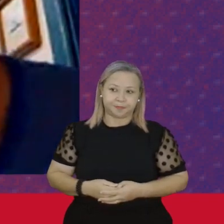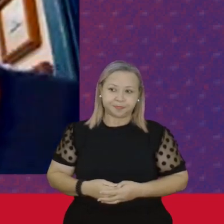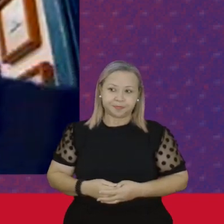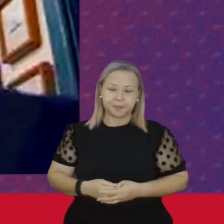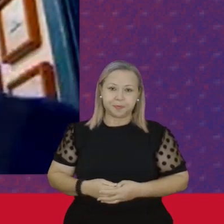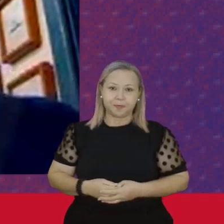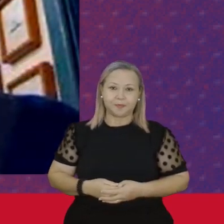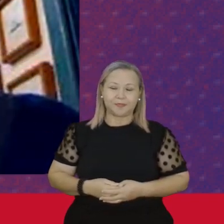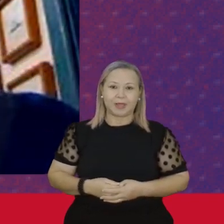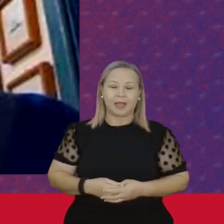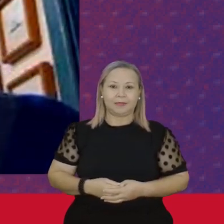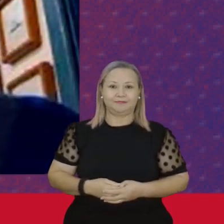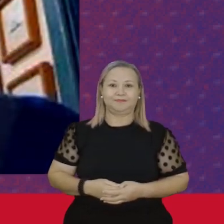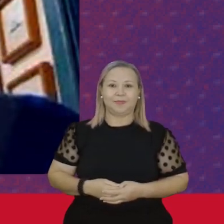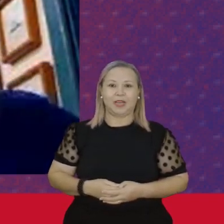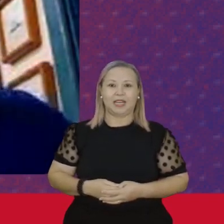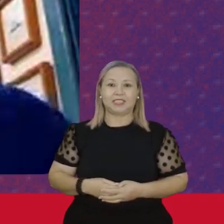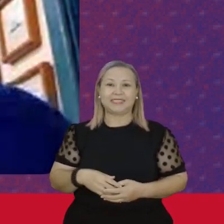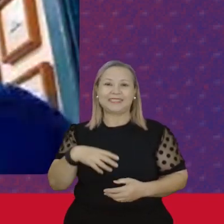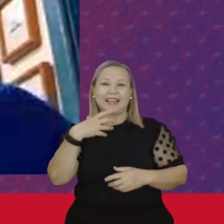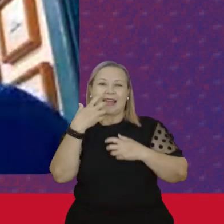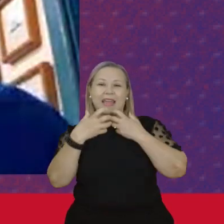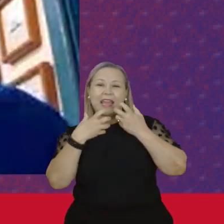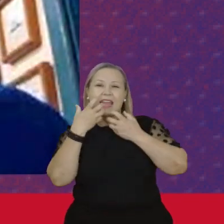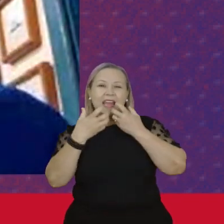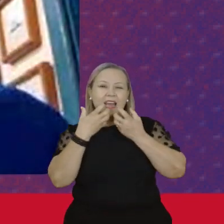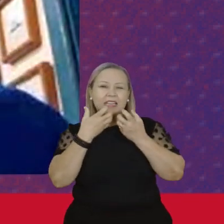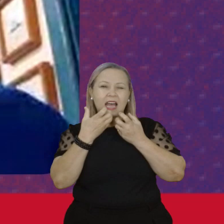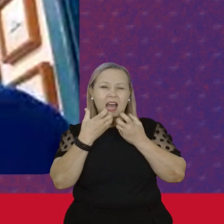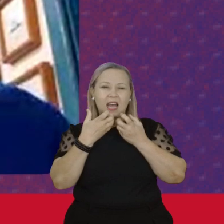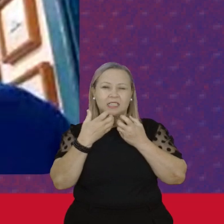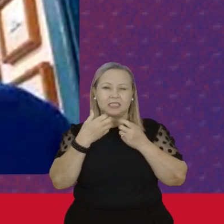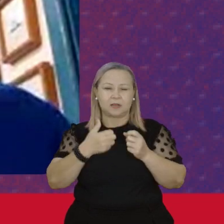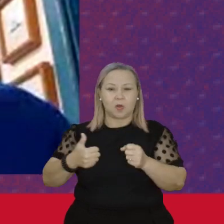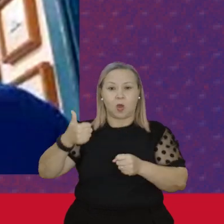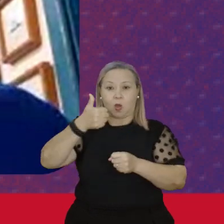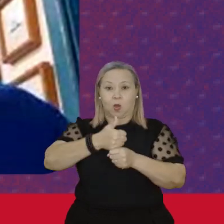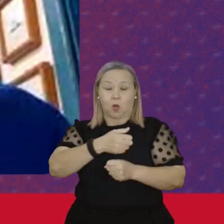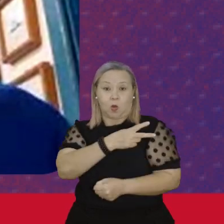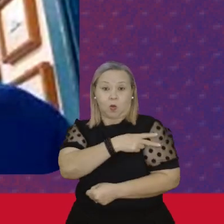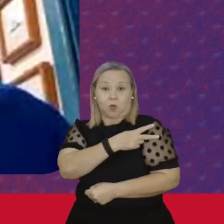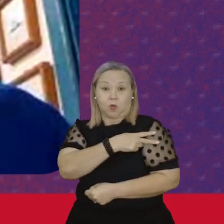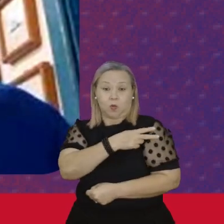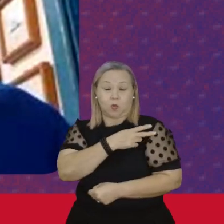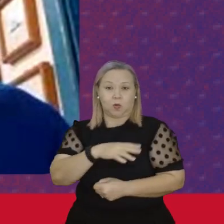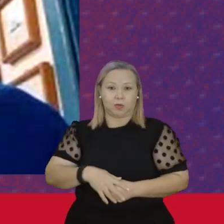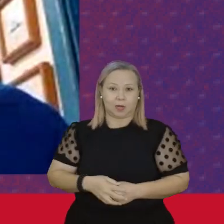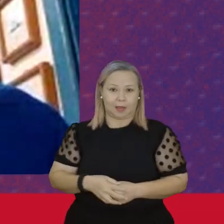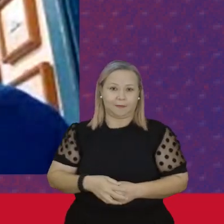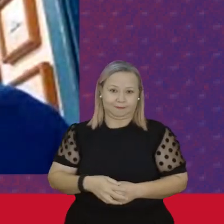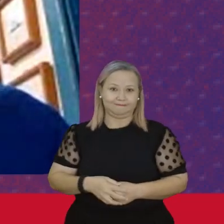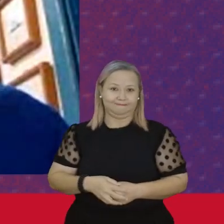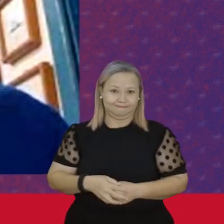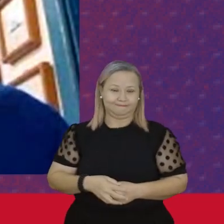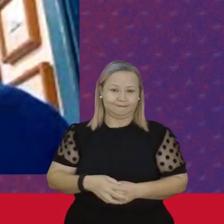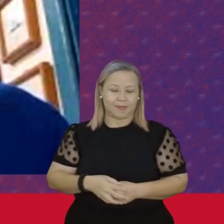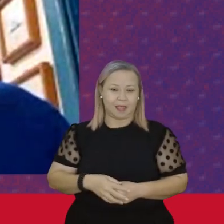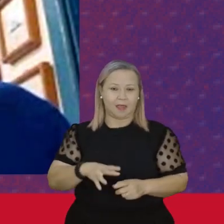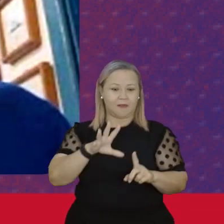cantadas dos chefes, né? As mulheres operárias reclamavam das cantadas dos chefes e diziam